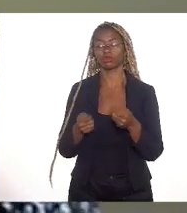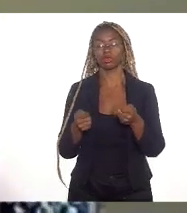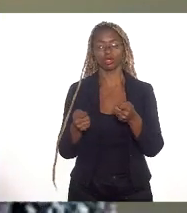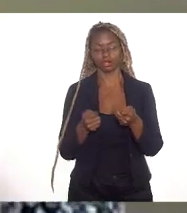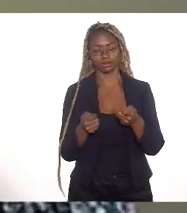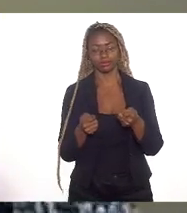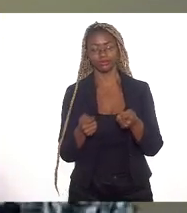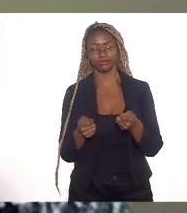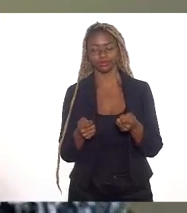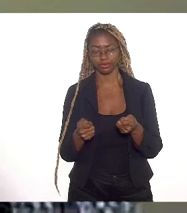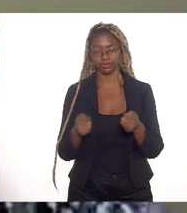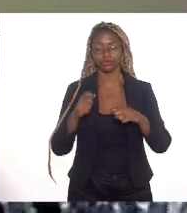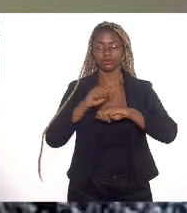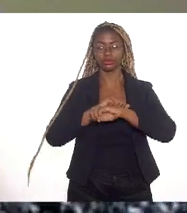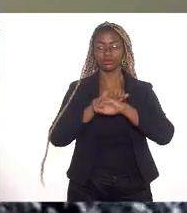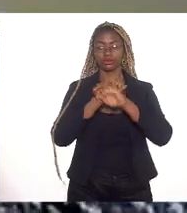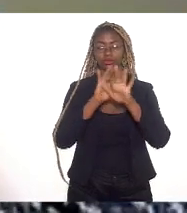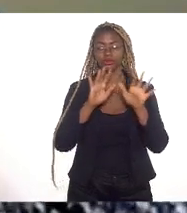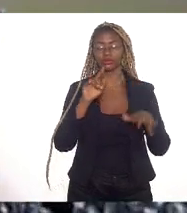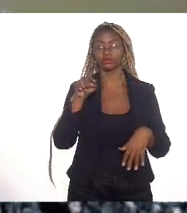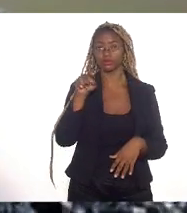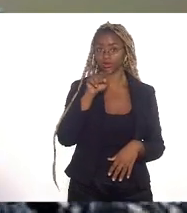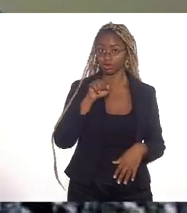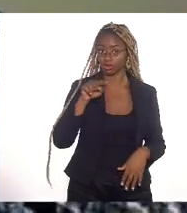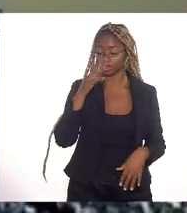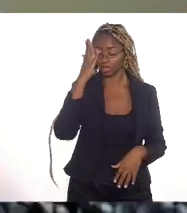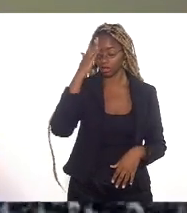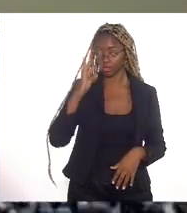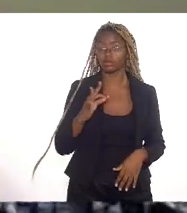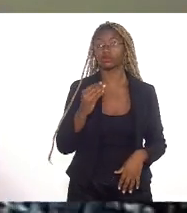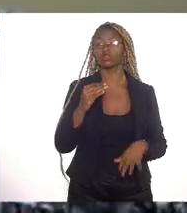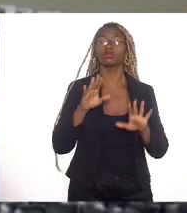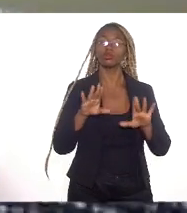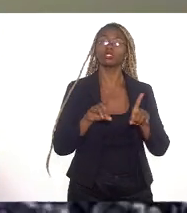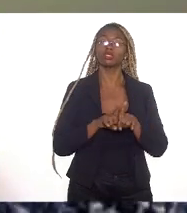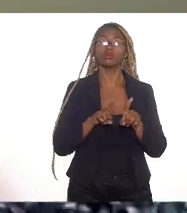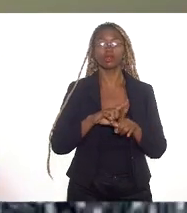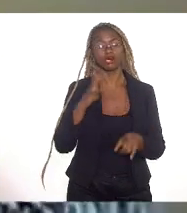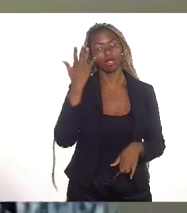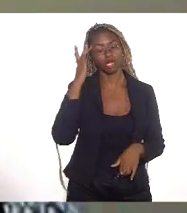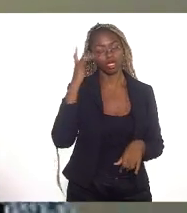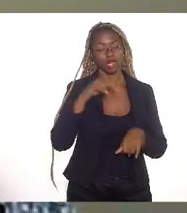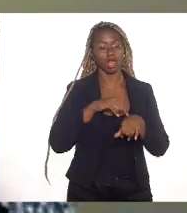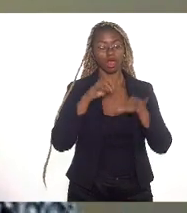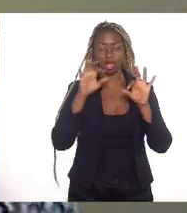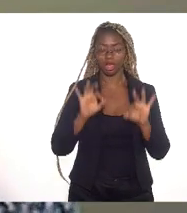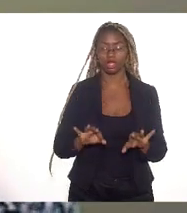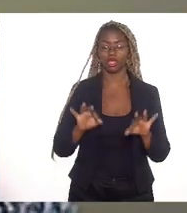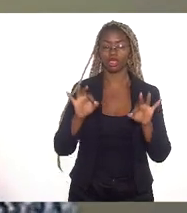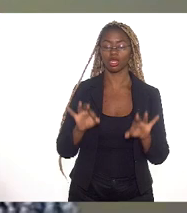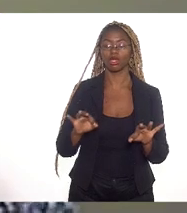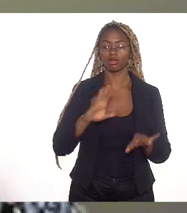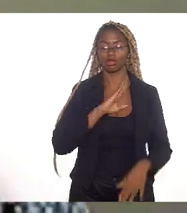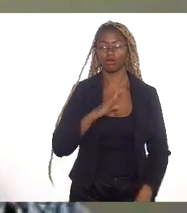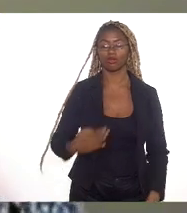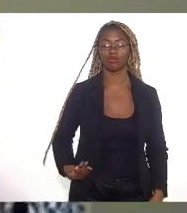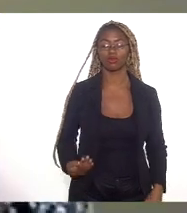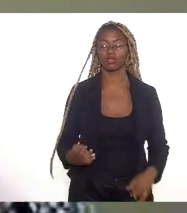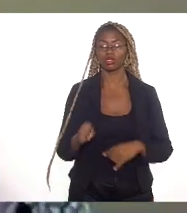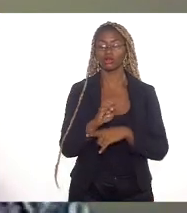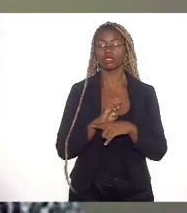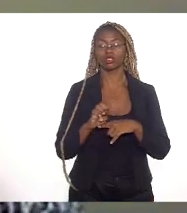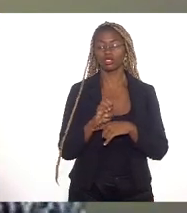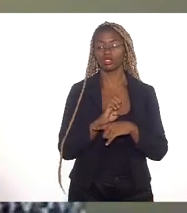pela transparência, mas acho que já está na hora do governo do Estado, sobretudo com